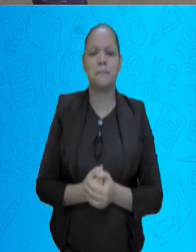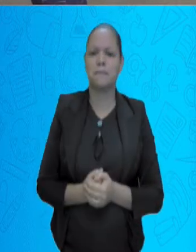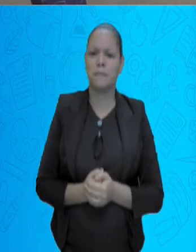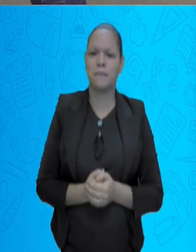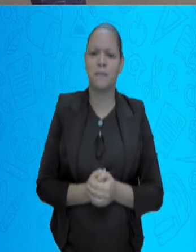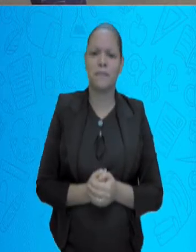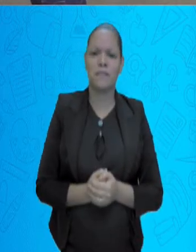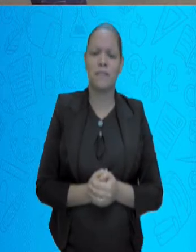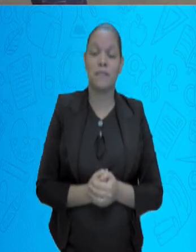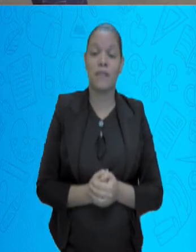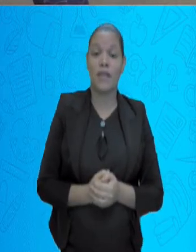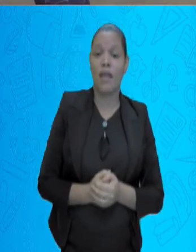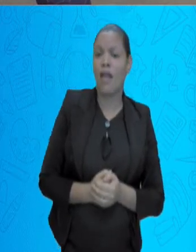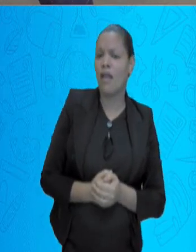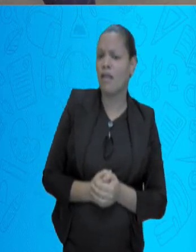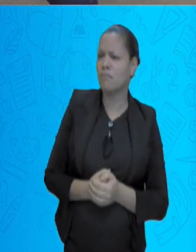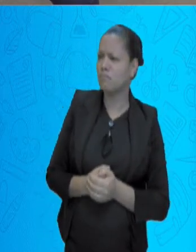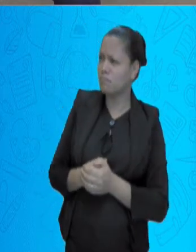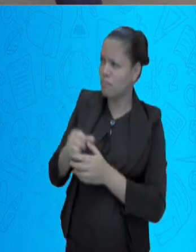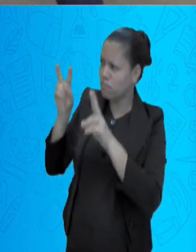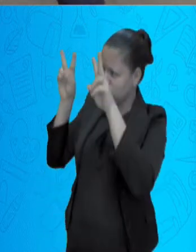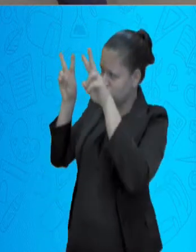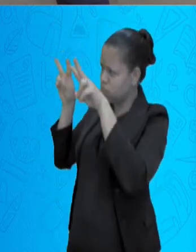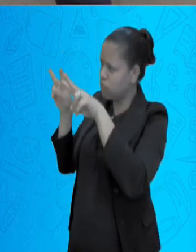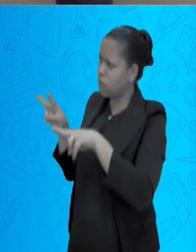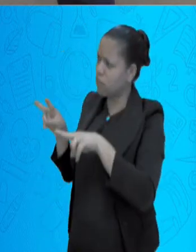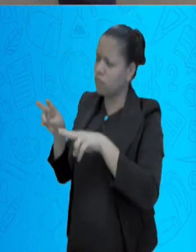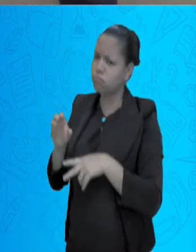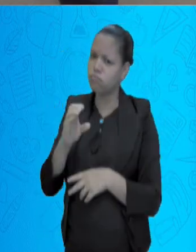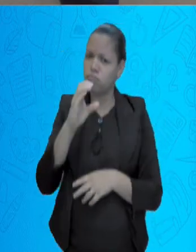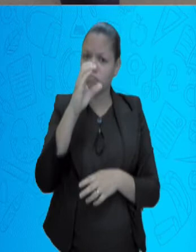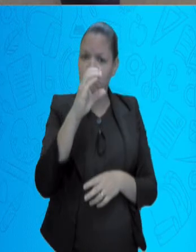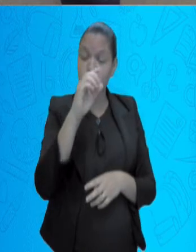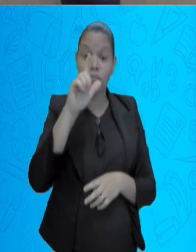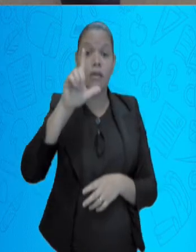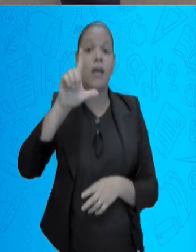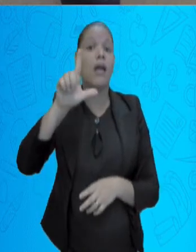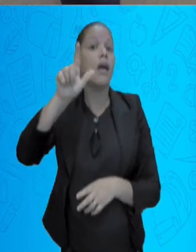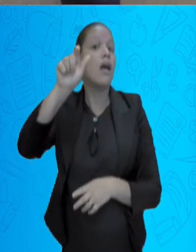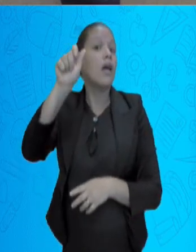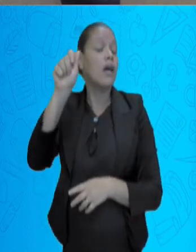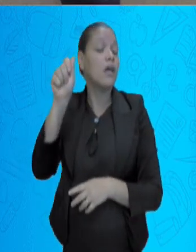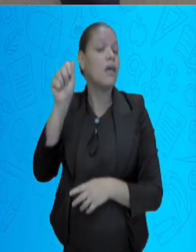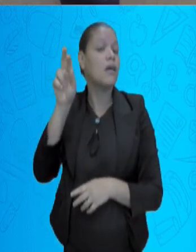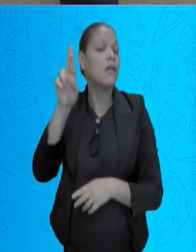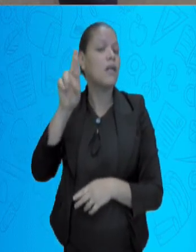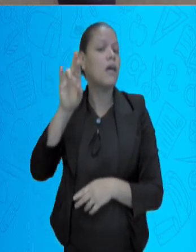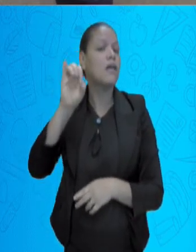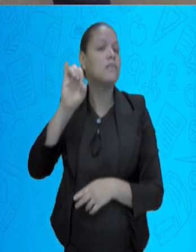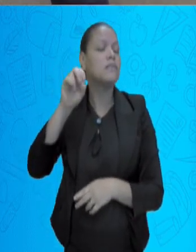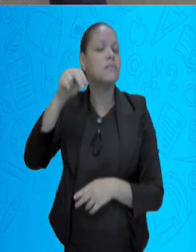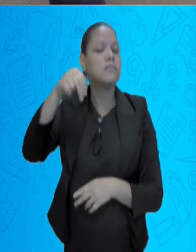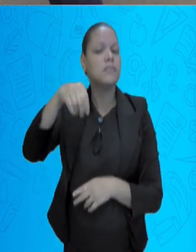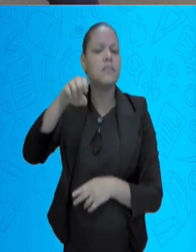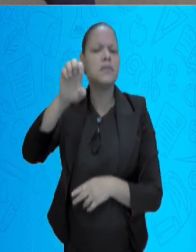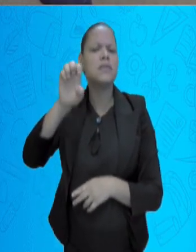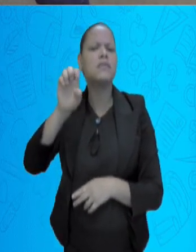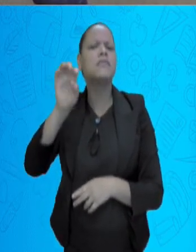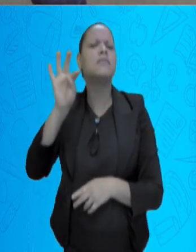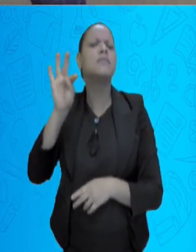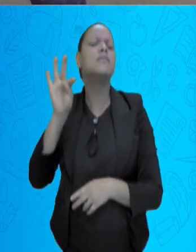O clarinete. O clarinete também tem aqui, né, o lugar da